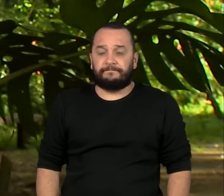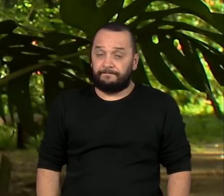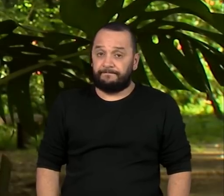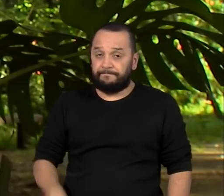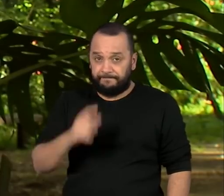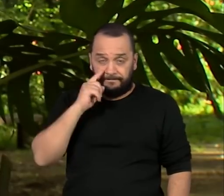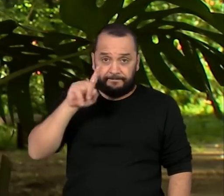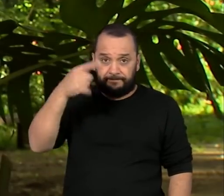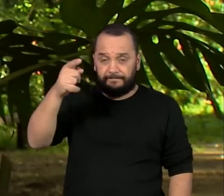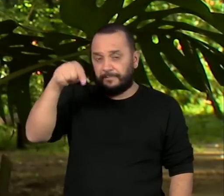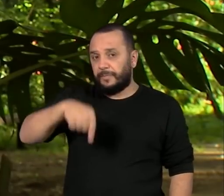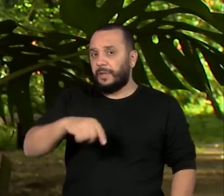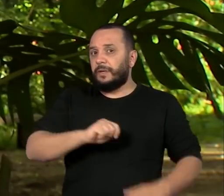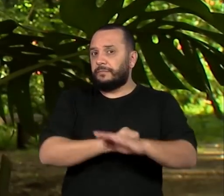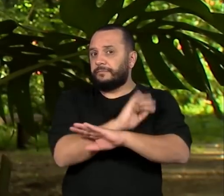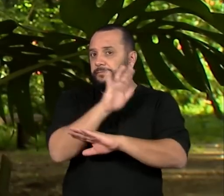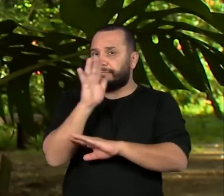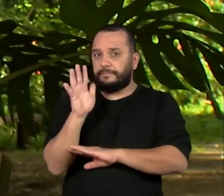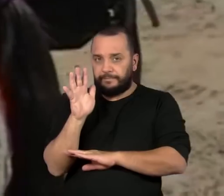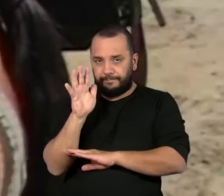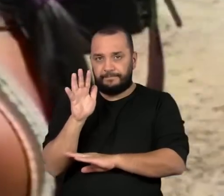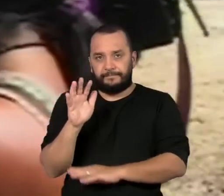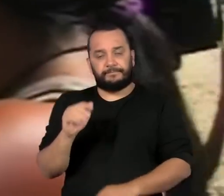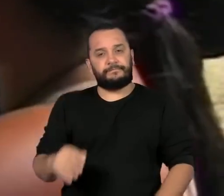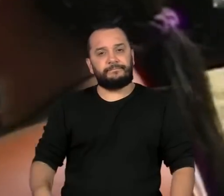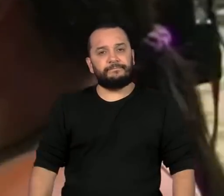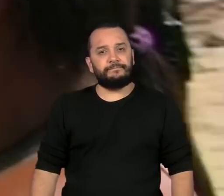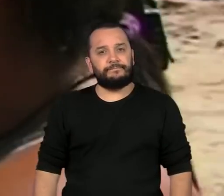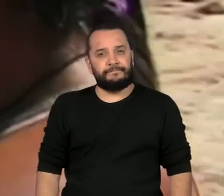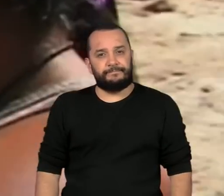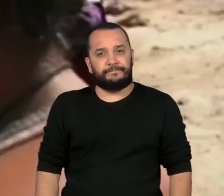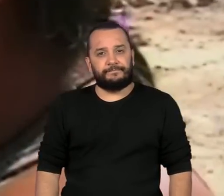Daqui a pouco, aqui no Repórter Eco.